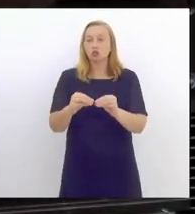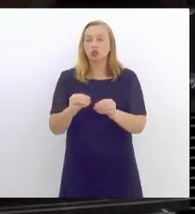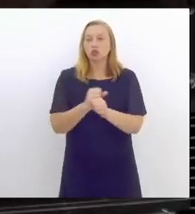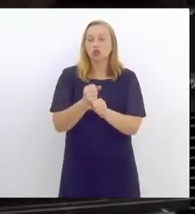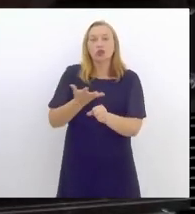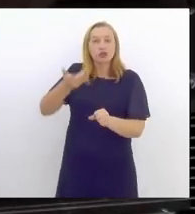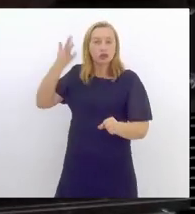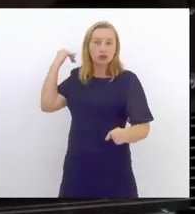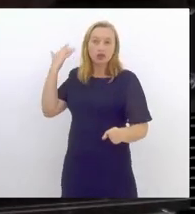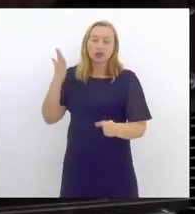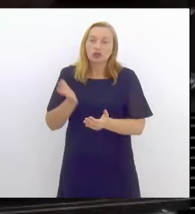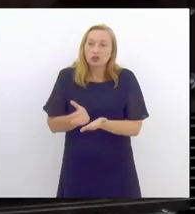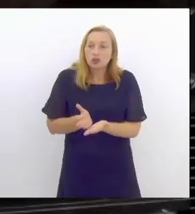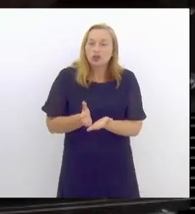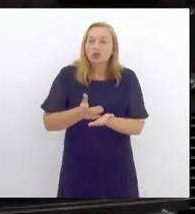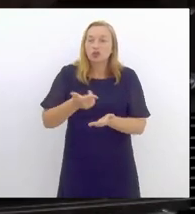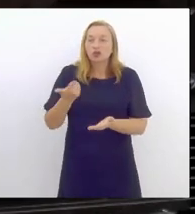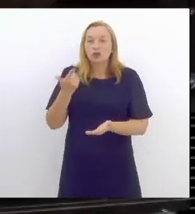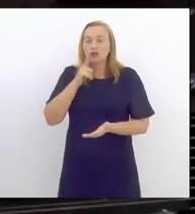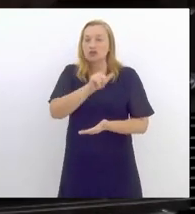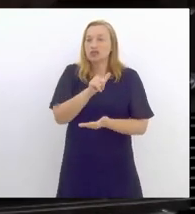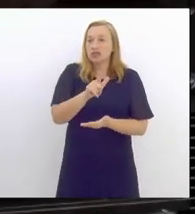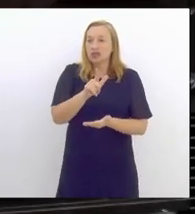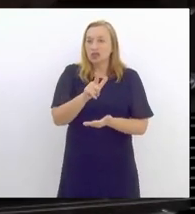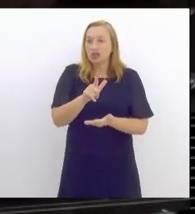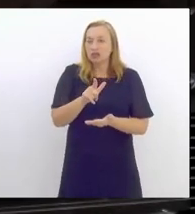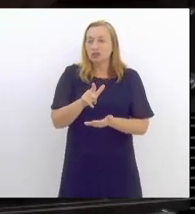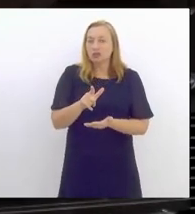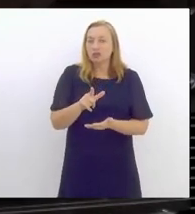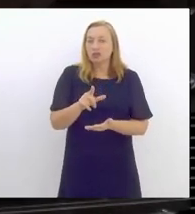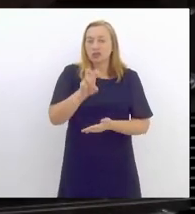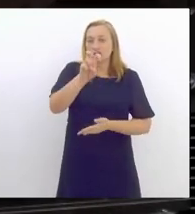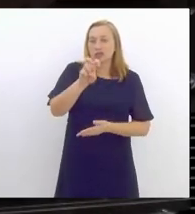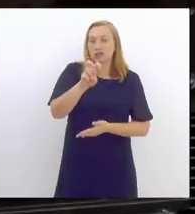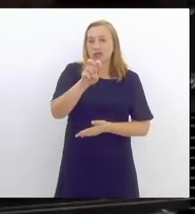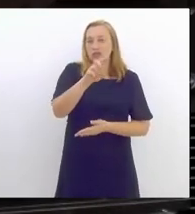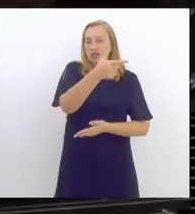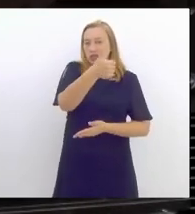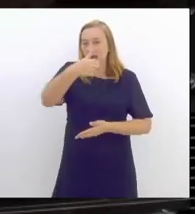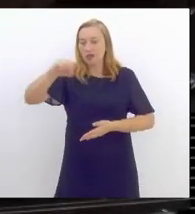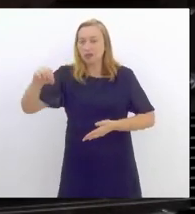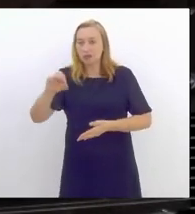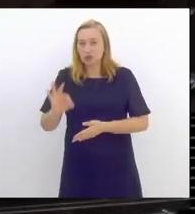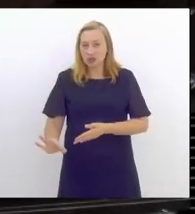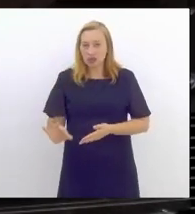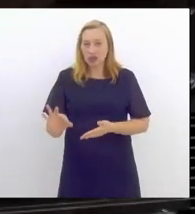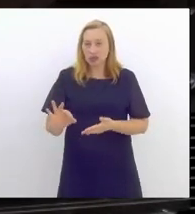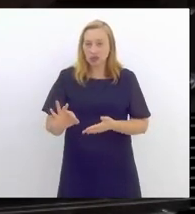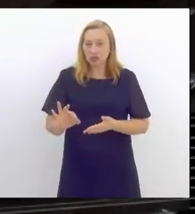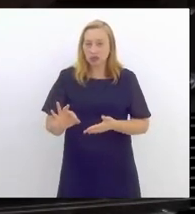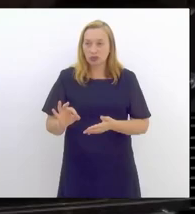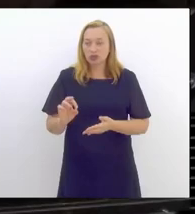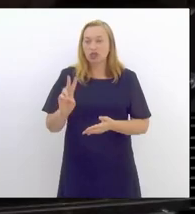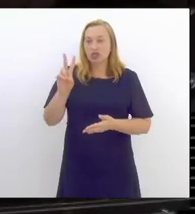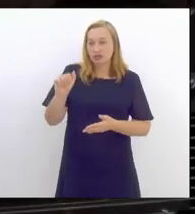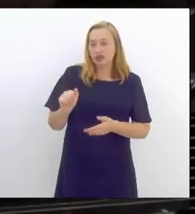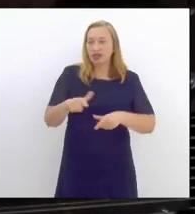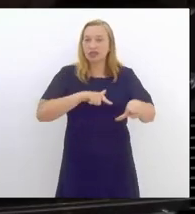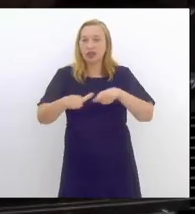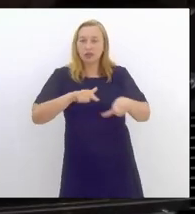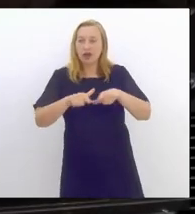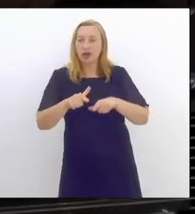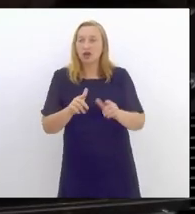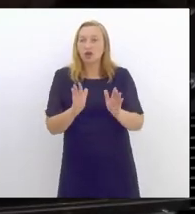recuperação, Jair, de 100% das vagas fechadas. O Estado tem hoje a menor taxa